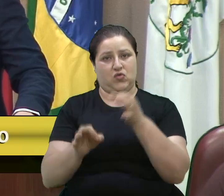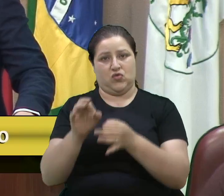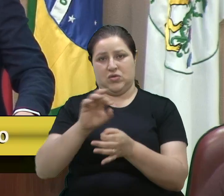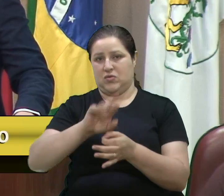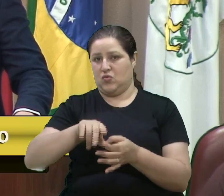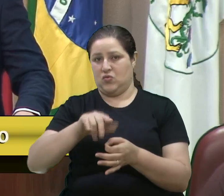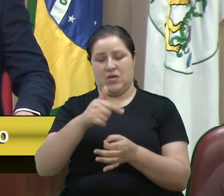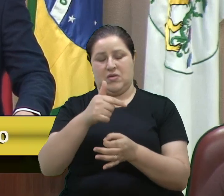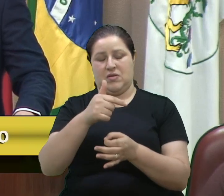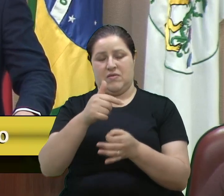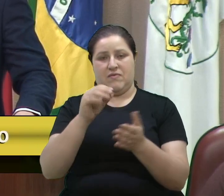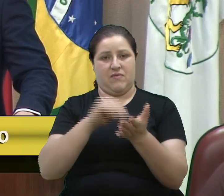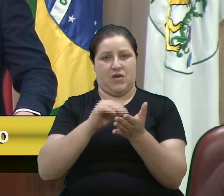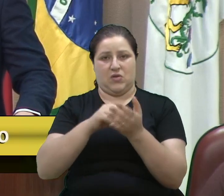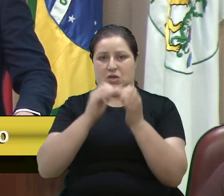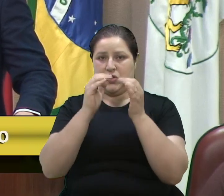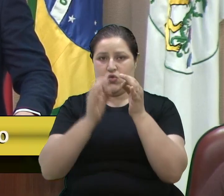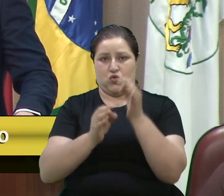está em lei.